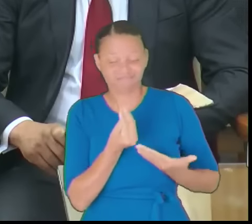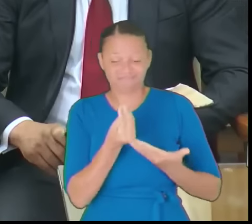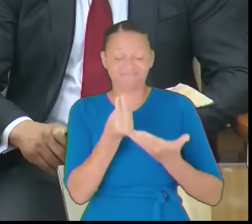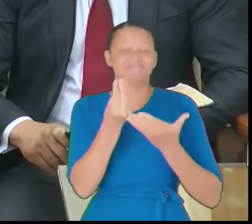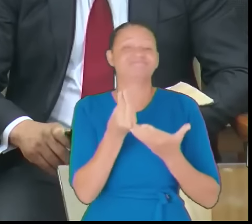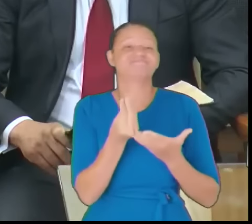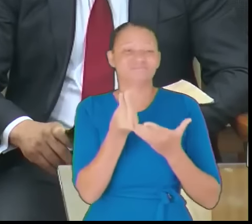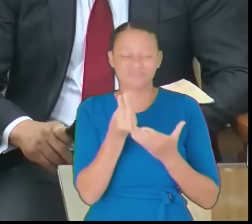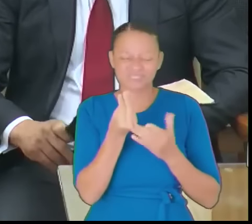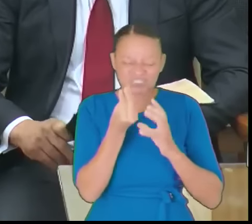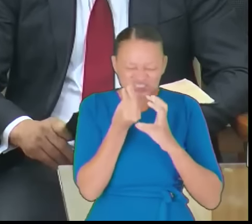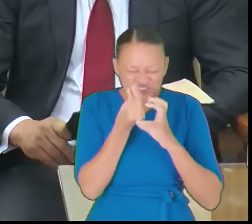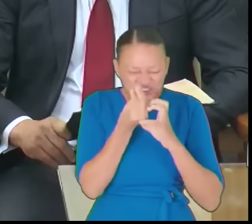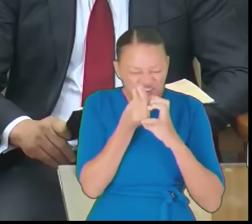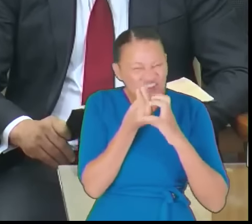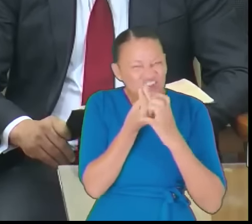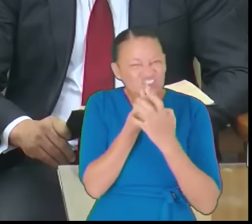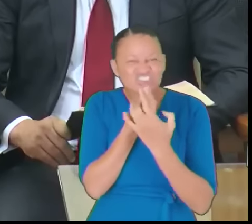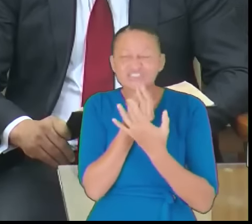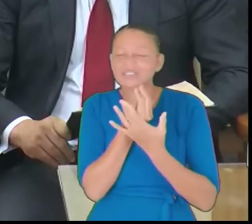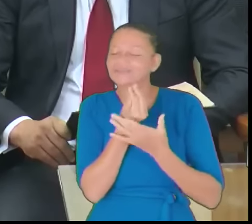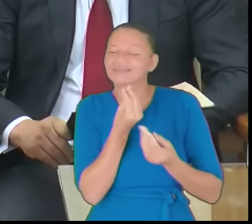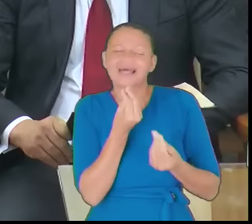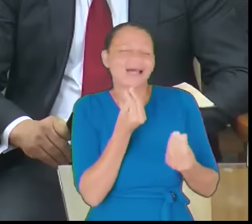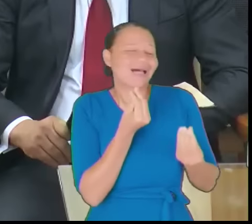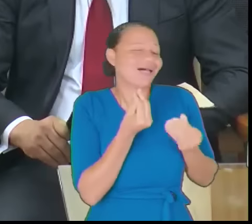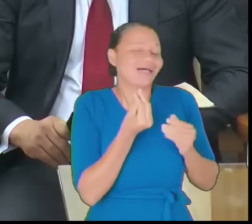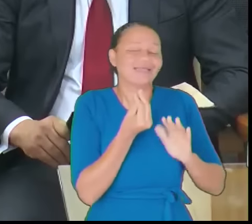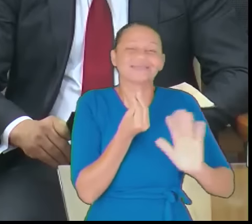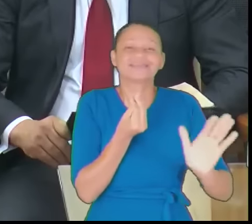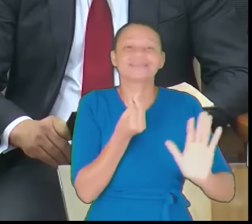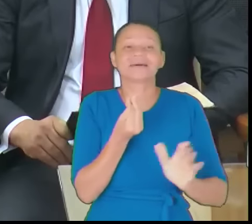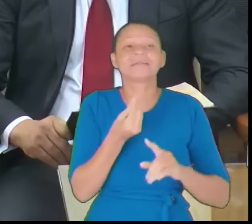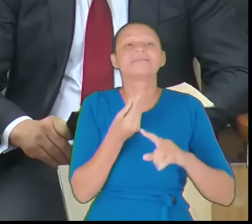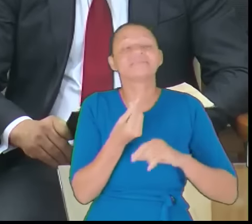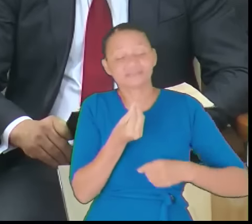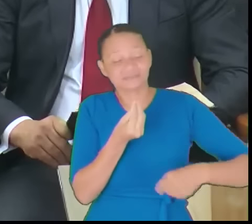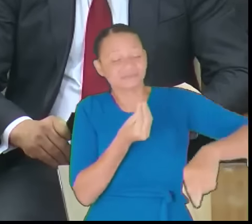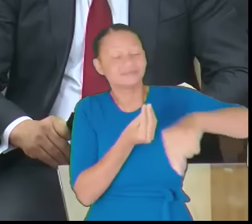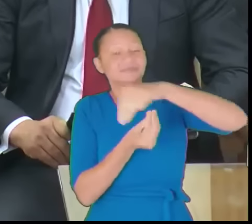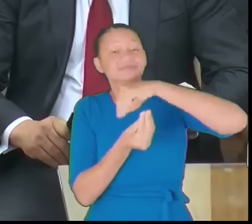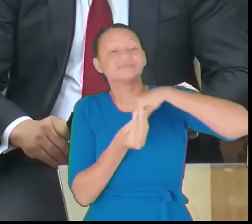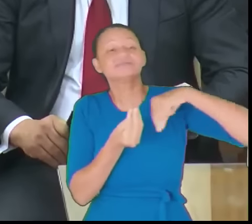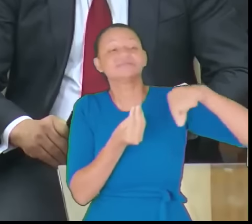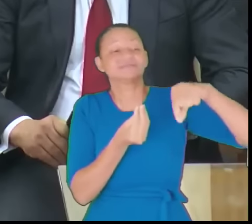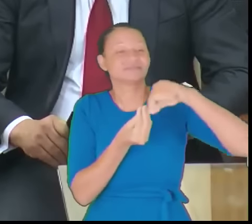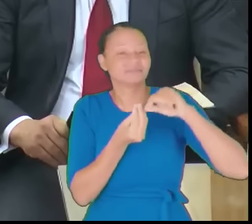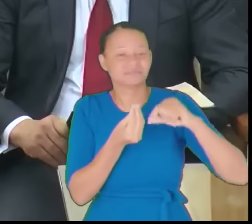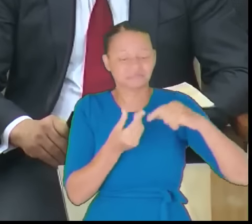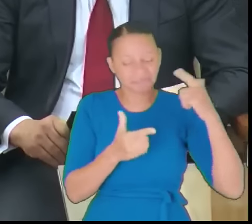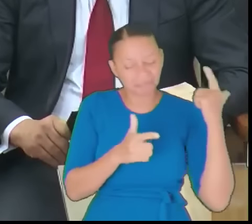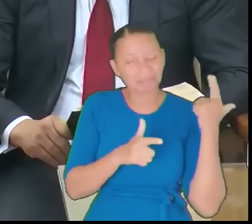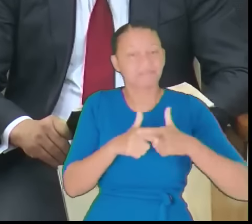sem ruga nem coisa semelhante, mas santa e irrepreensível.